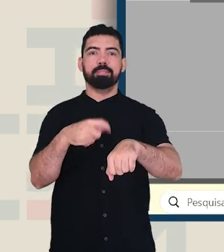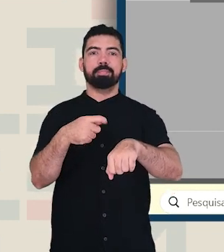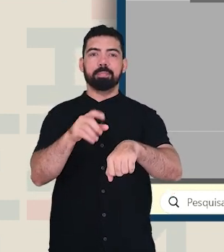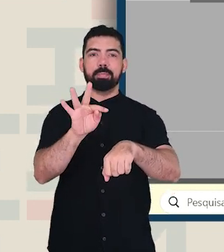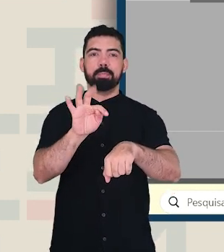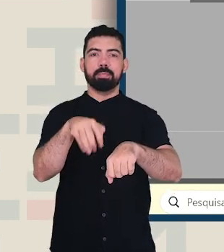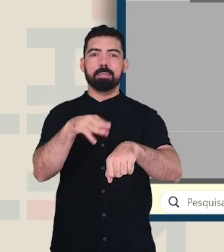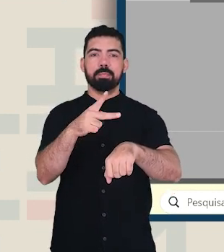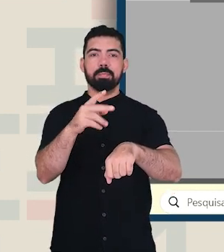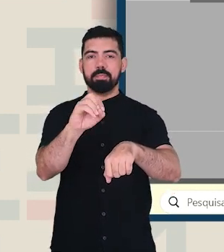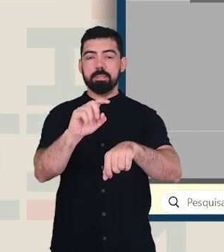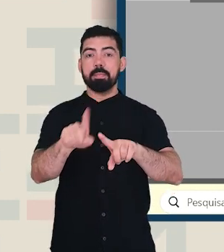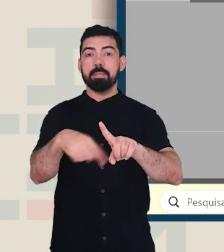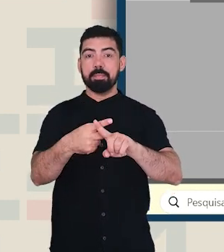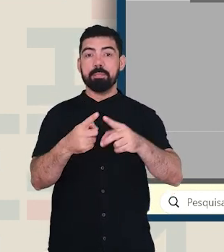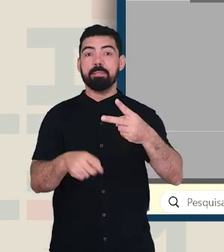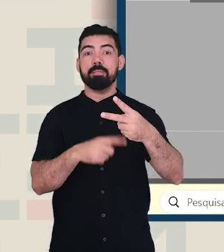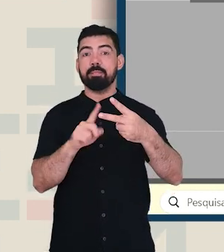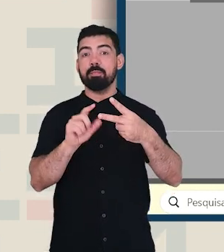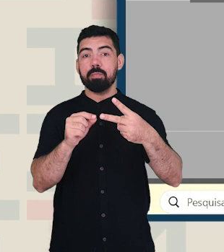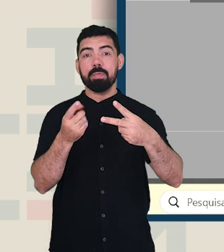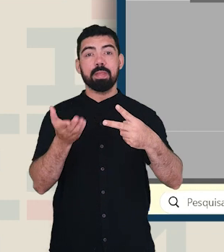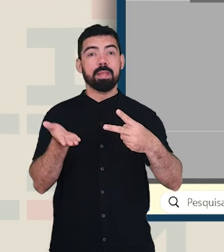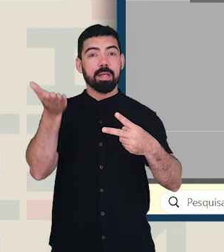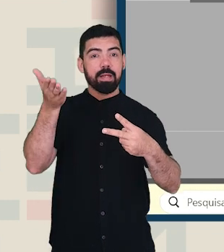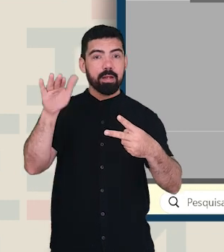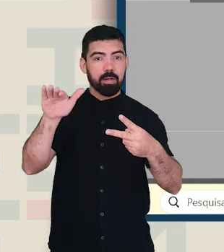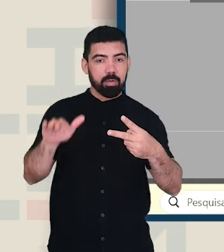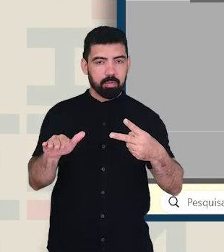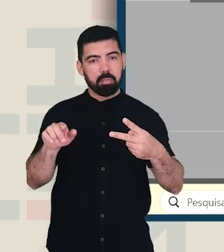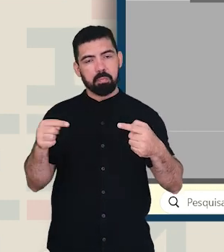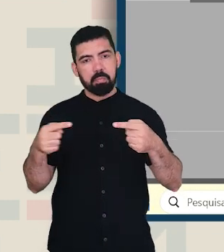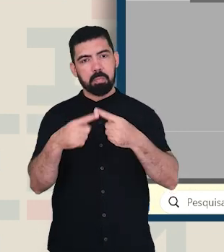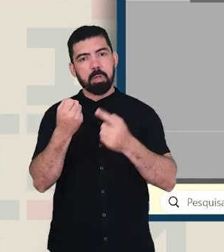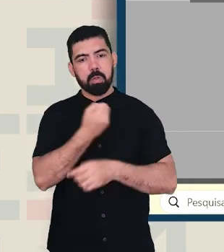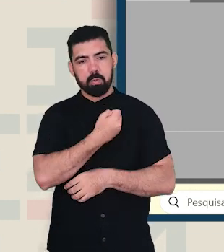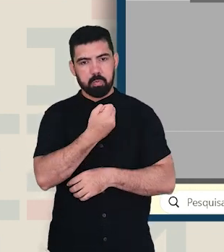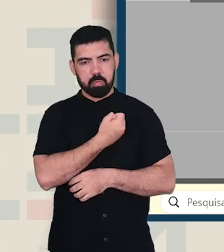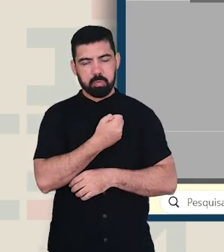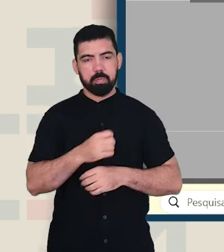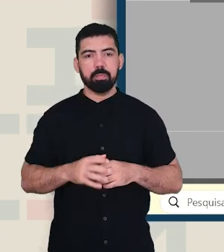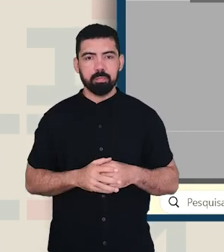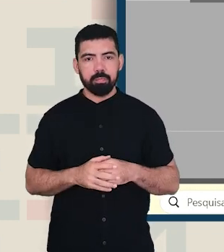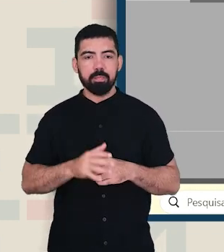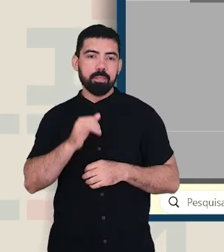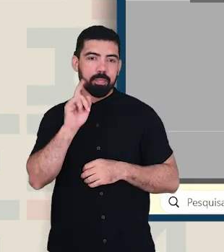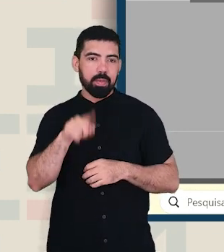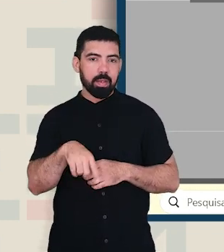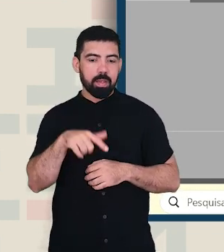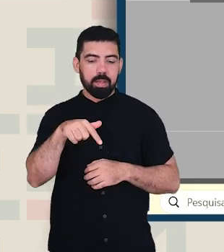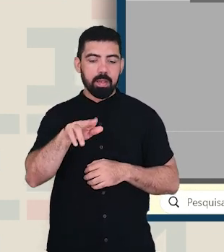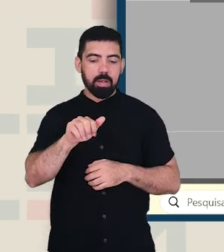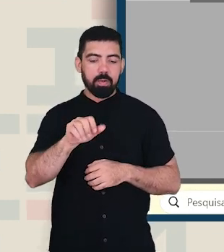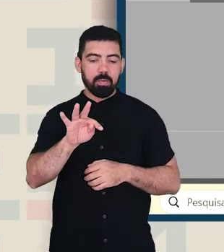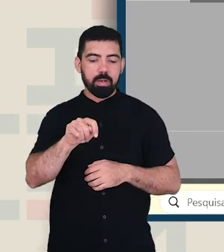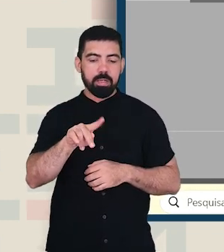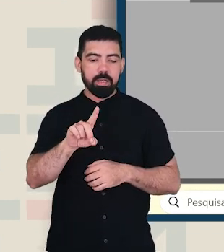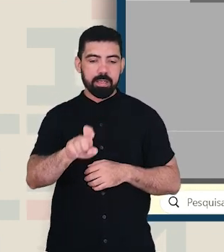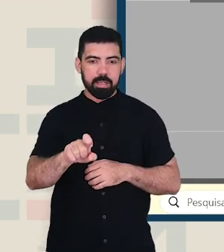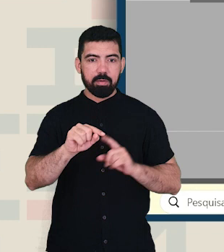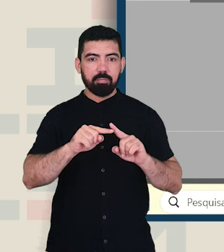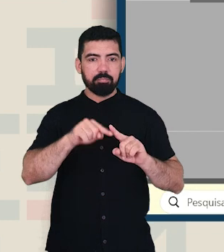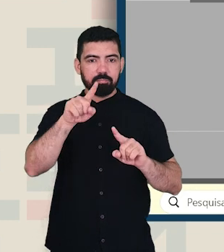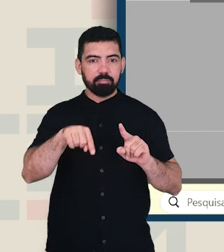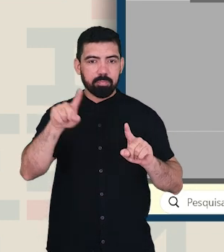Mas preciso de uma altura, que se indica com um número, no caso, quantidade de oscilações por segundo.